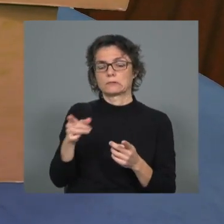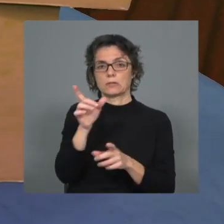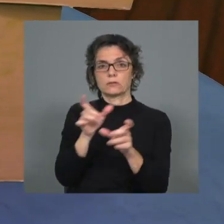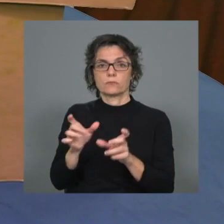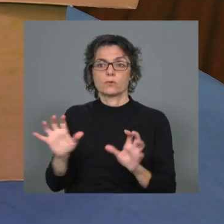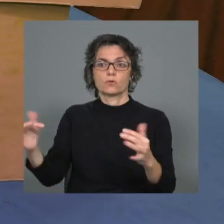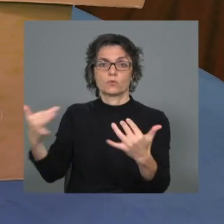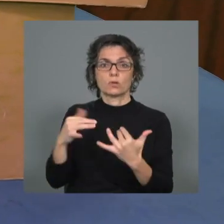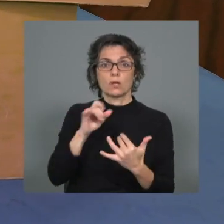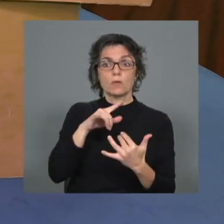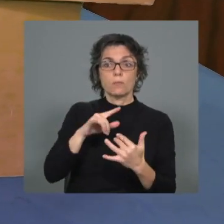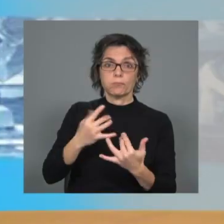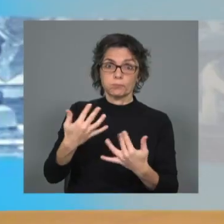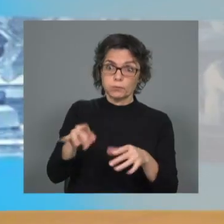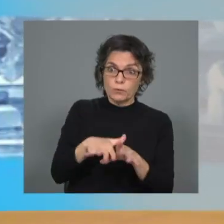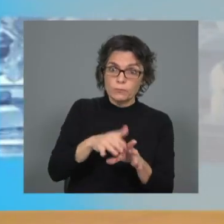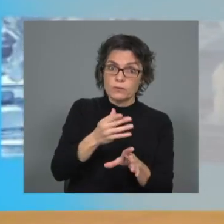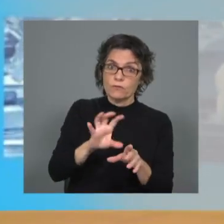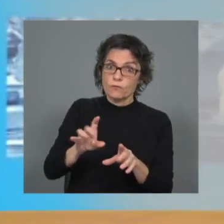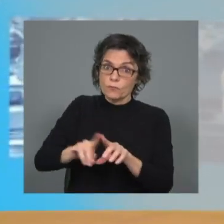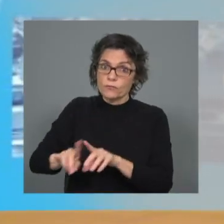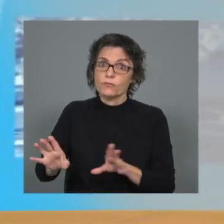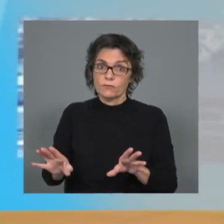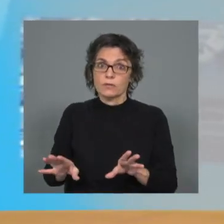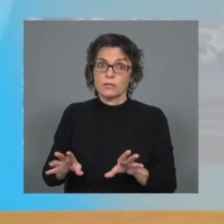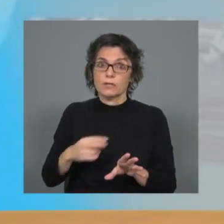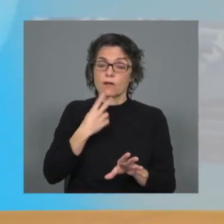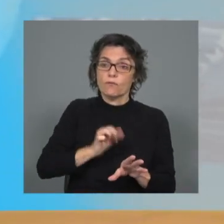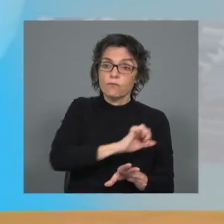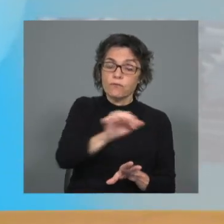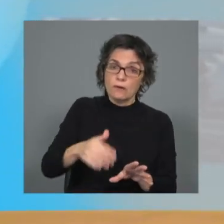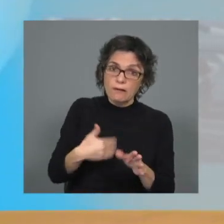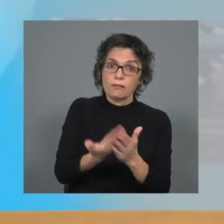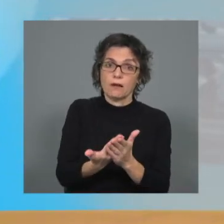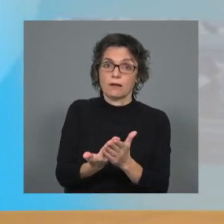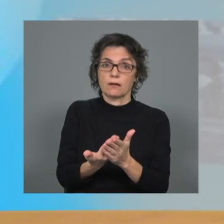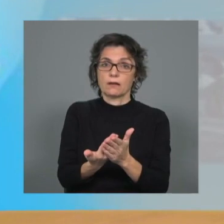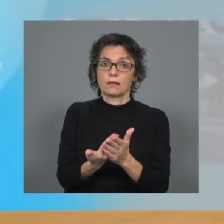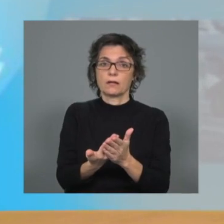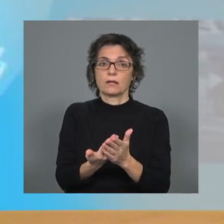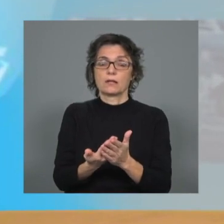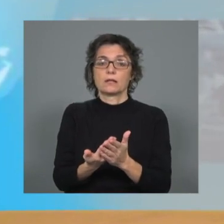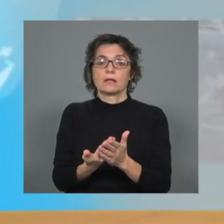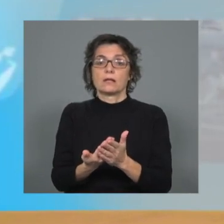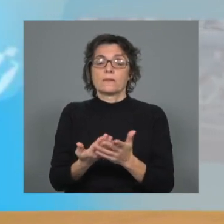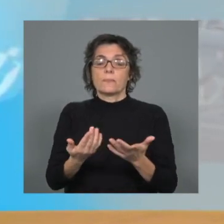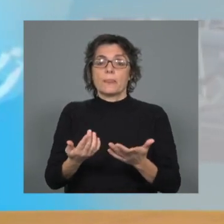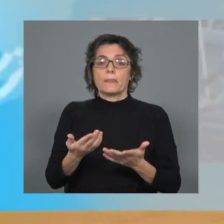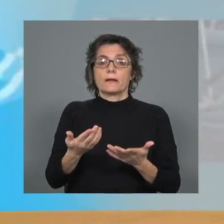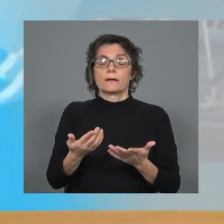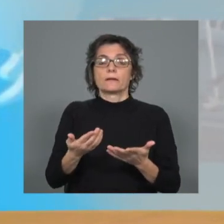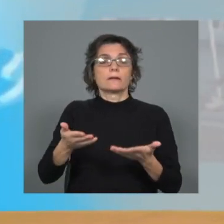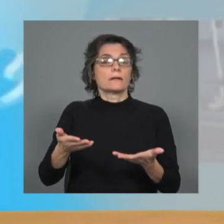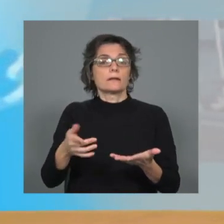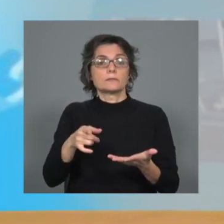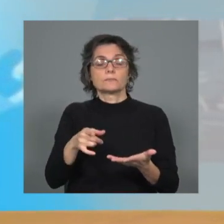nós conseguirmos incluir a voz de pessoas que não têm outra forma de o fazer, que ainda não têm, e